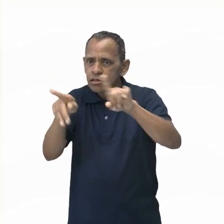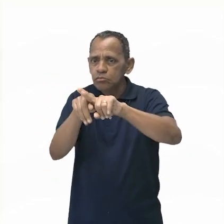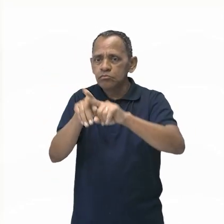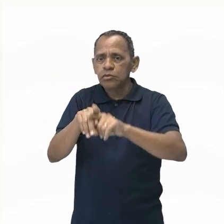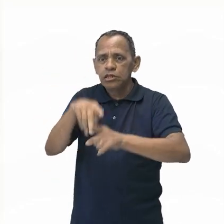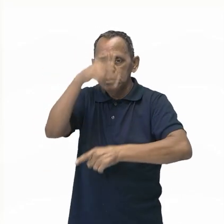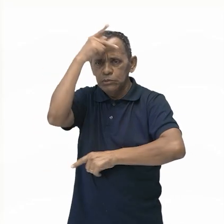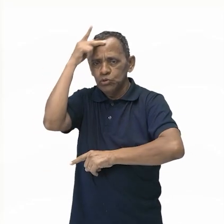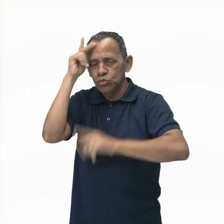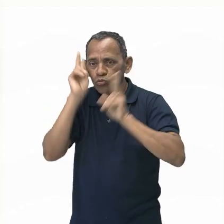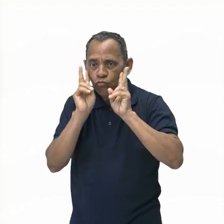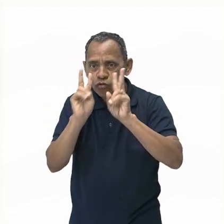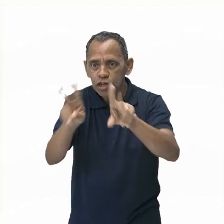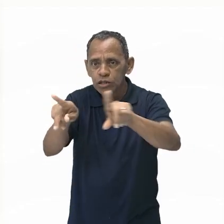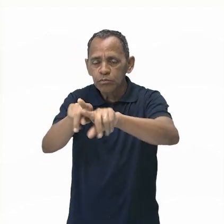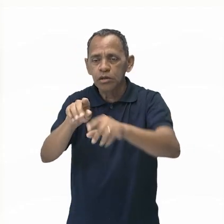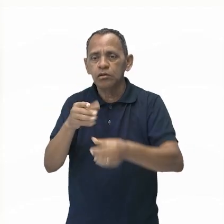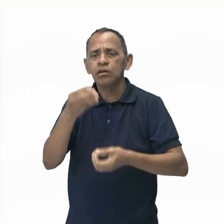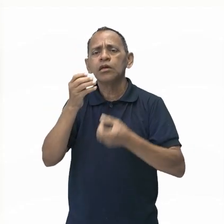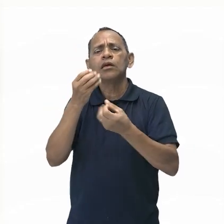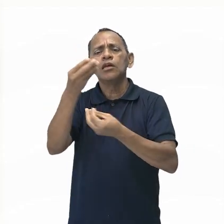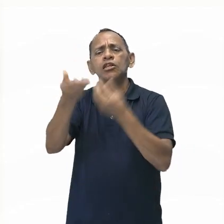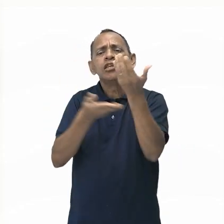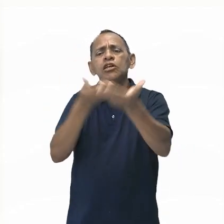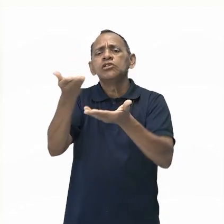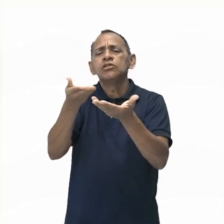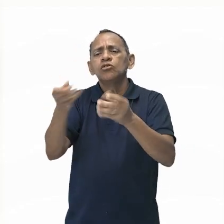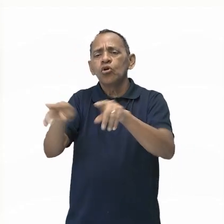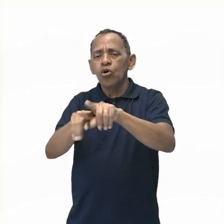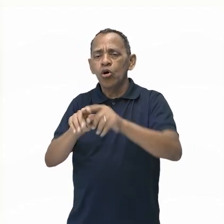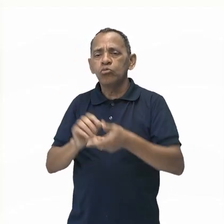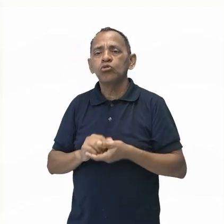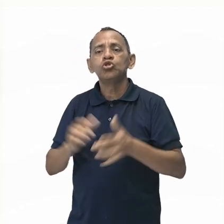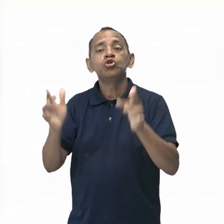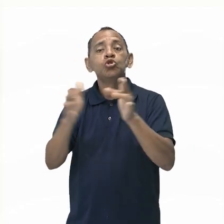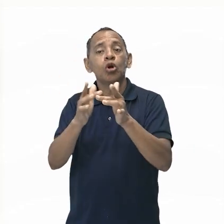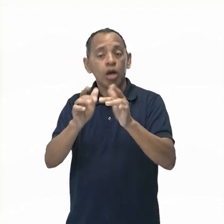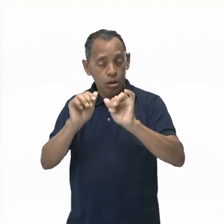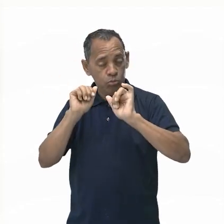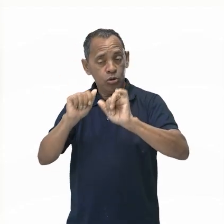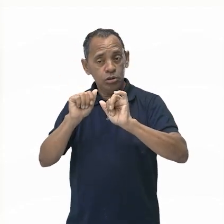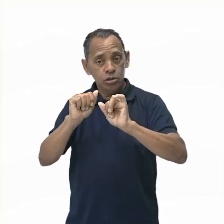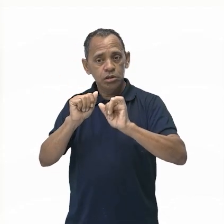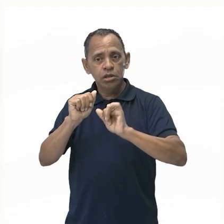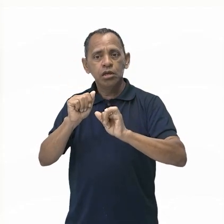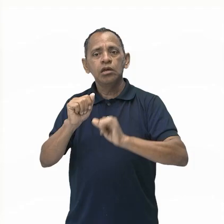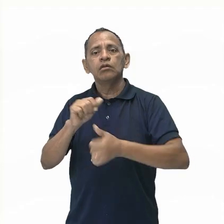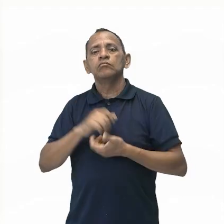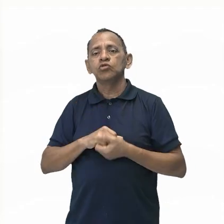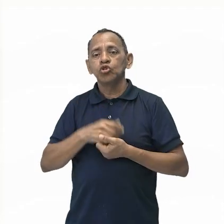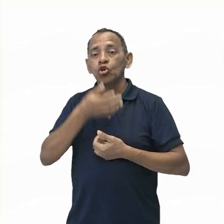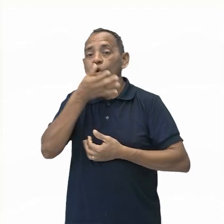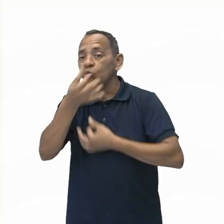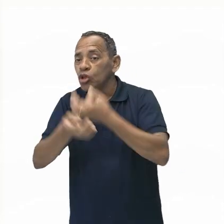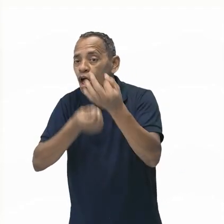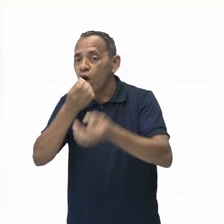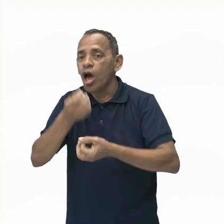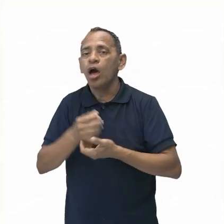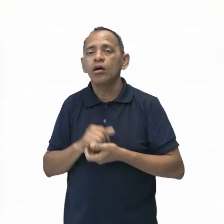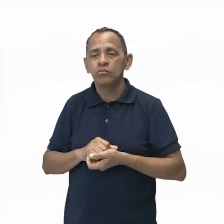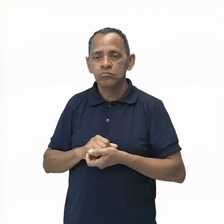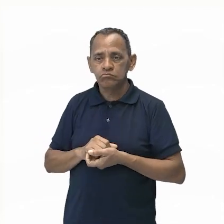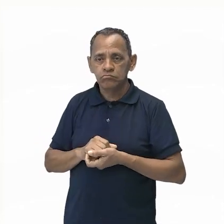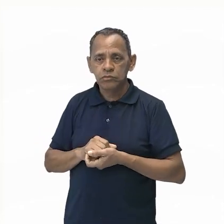que é essa interação? É o poder tocar, é o poder manusear, tornando parte do processo artístico.